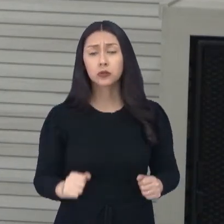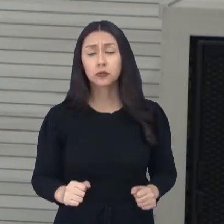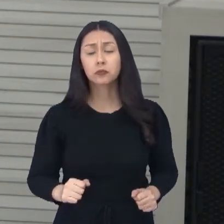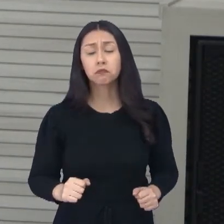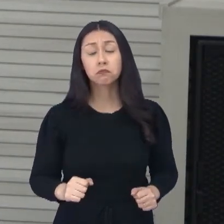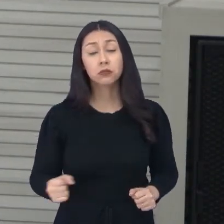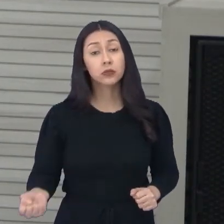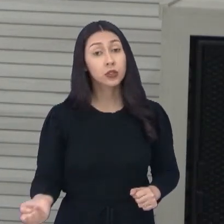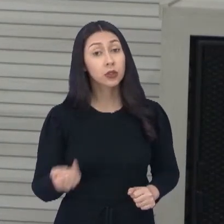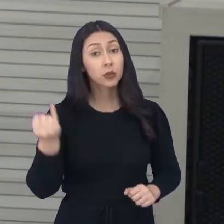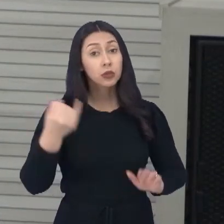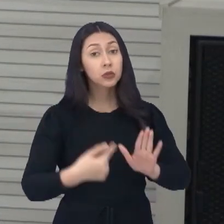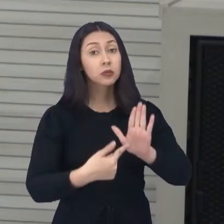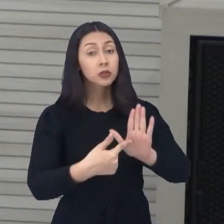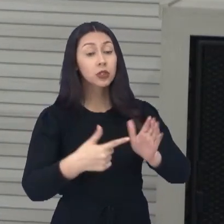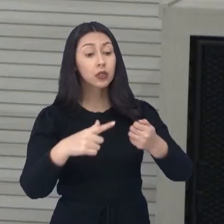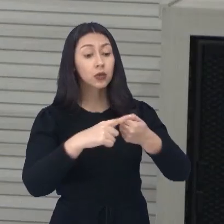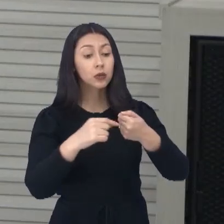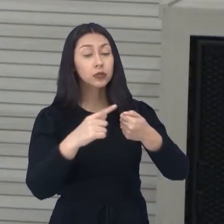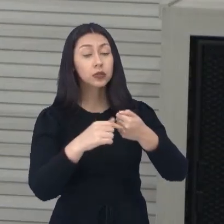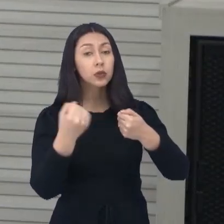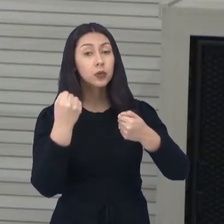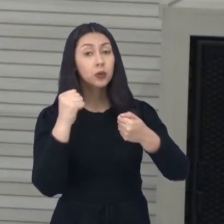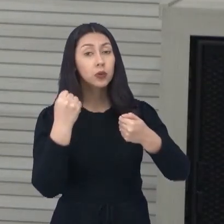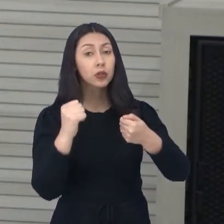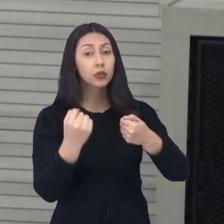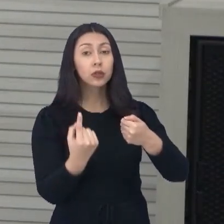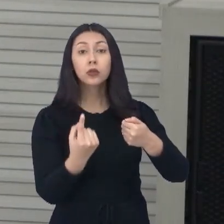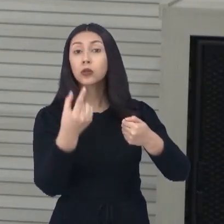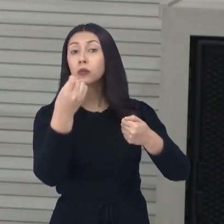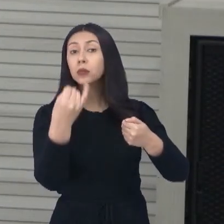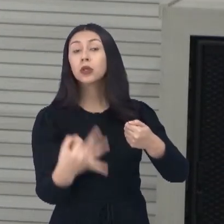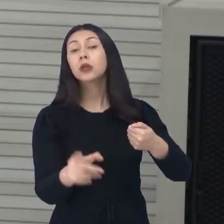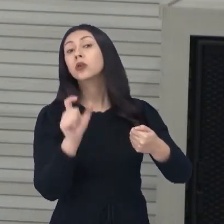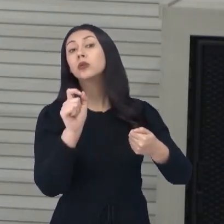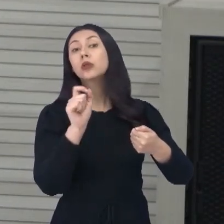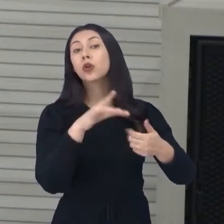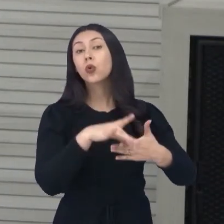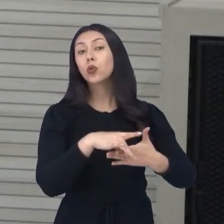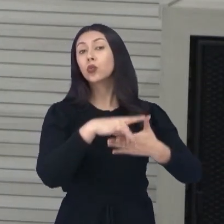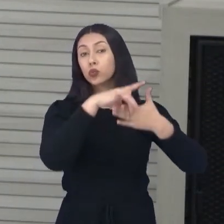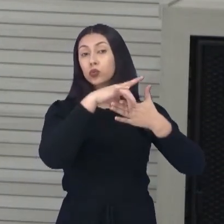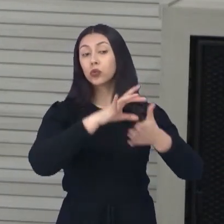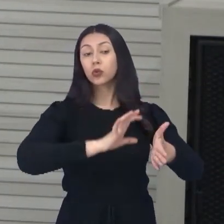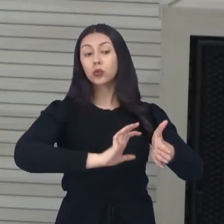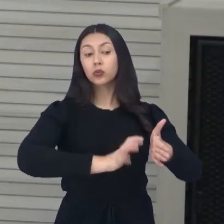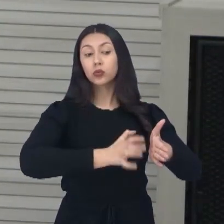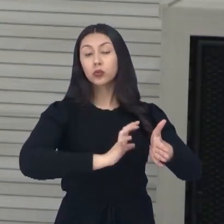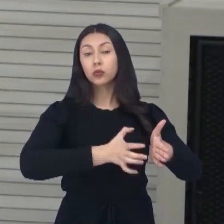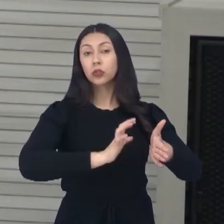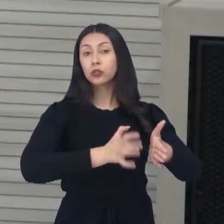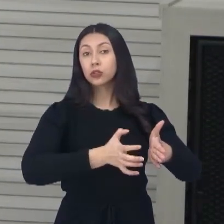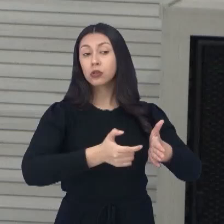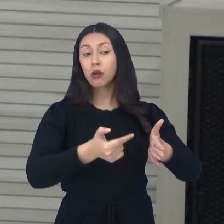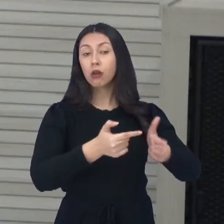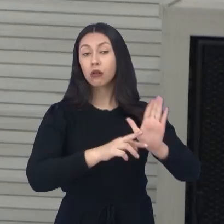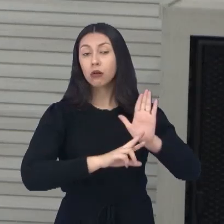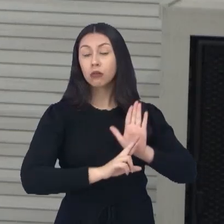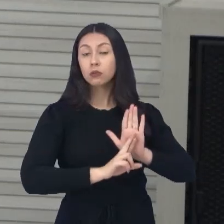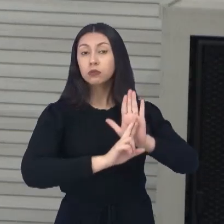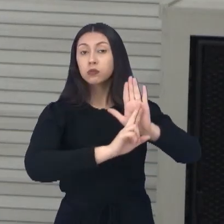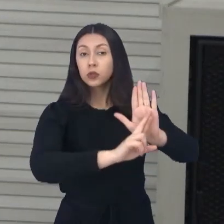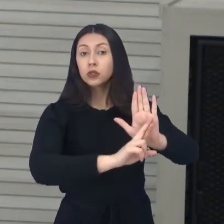vale acrescentar que o artigo 81 diz que o líder partidário, ele é porta-voz de